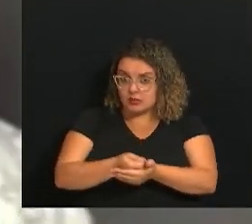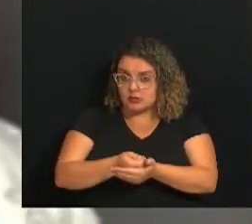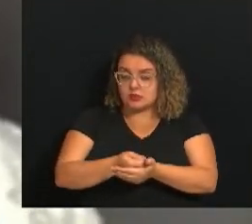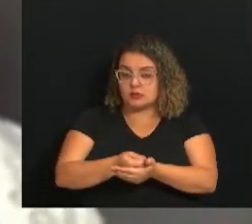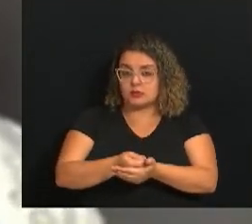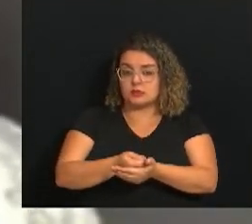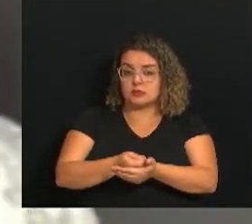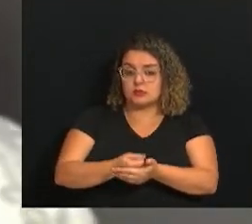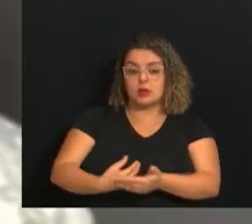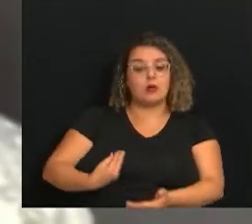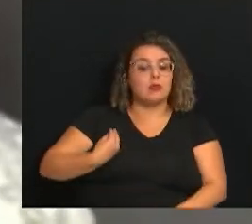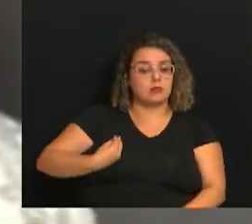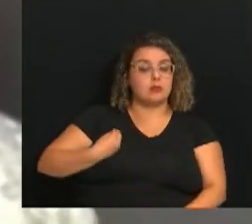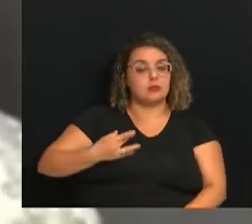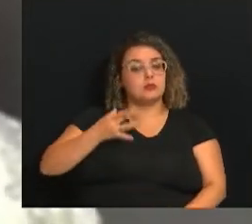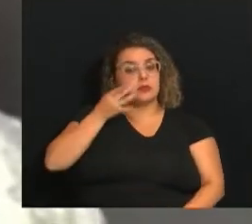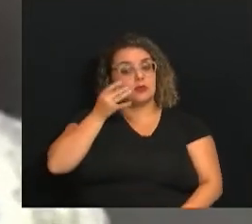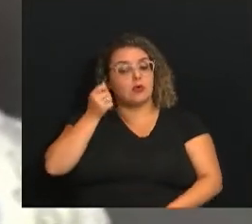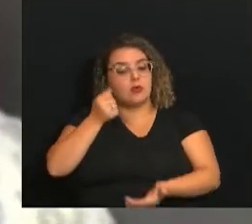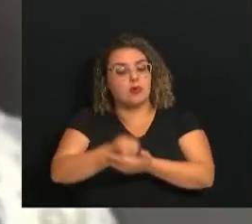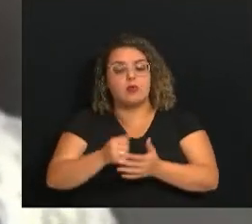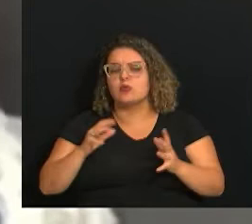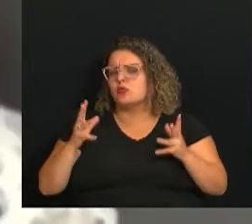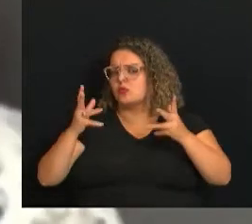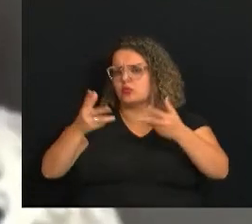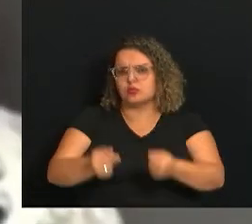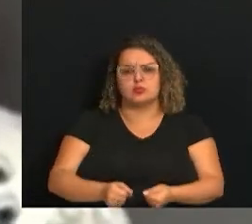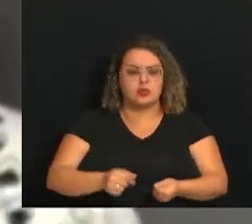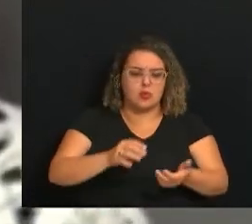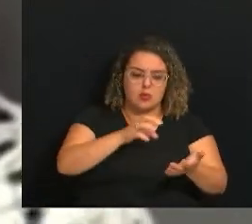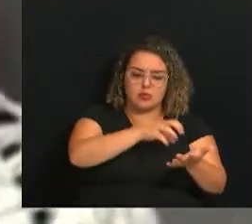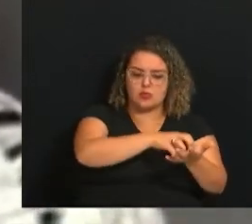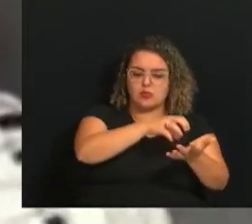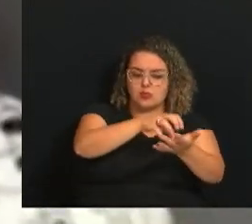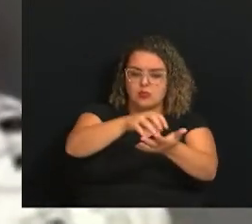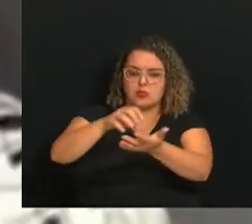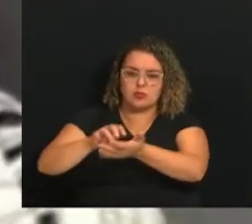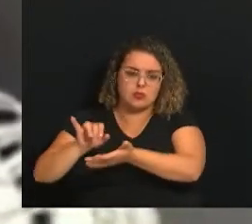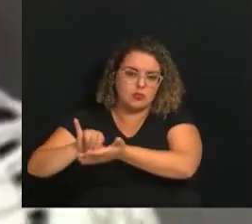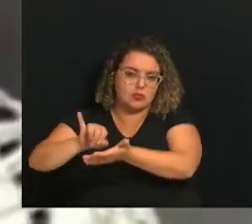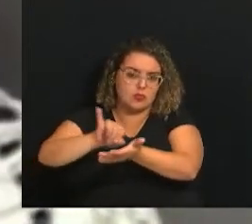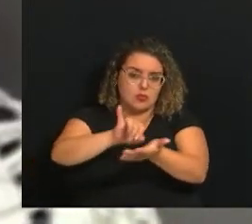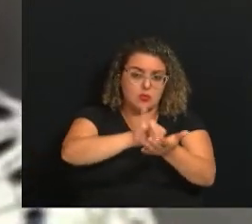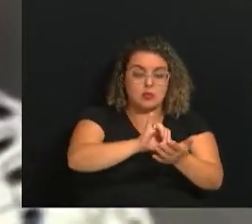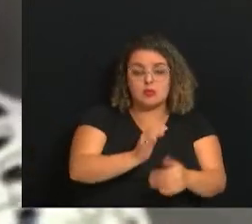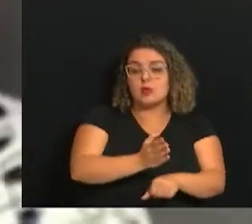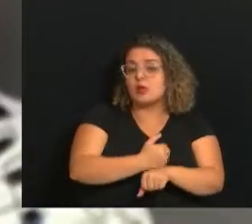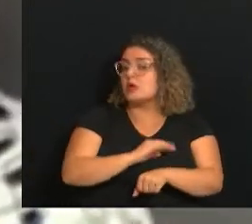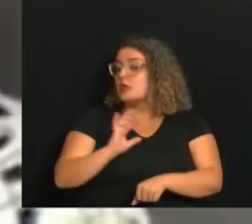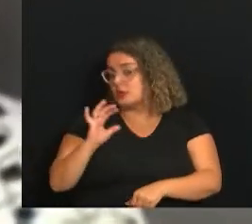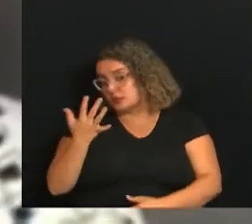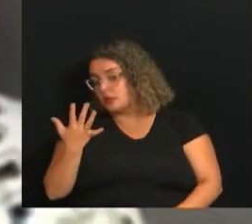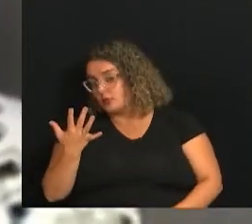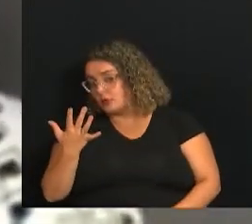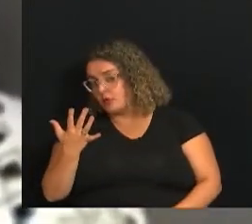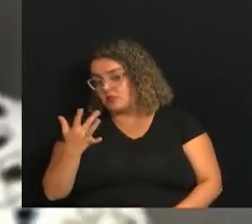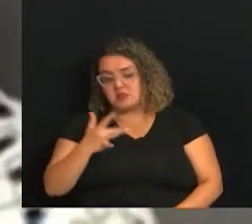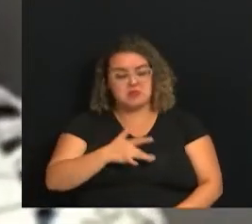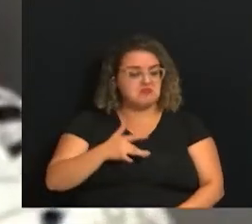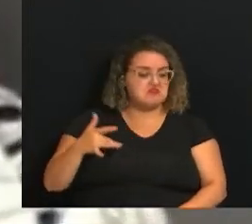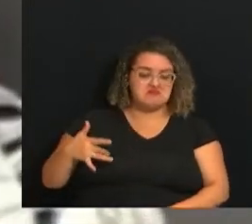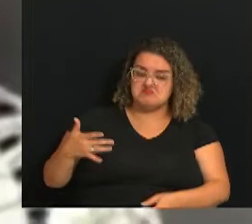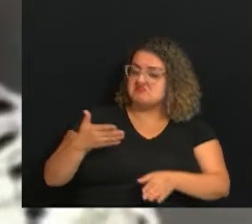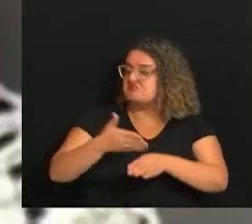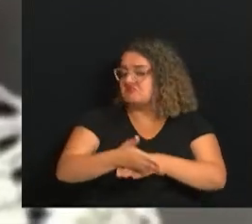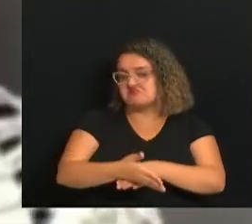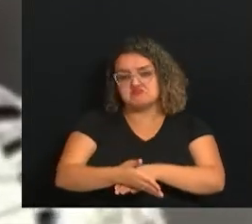presença obrigatória de todos os entes, porque antes elas ocorriam, mas a saúde não participava,